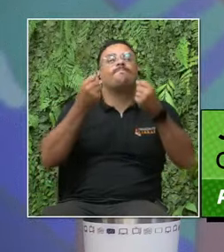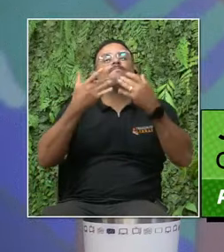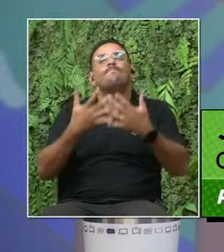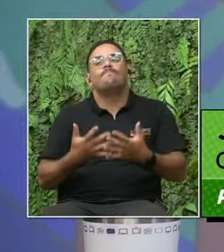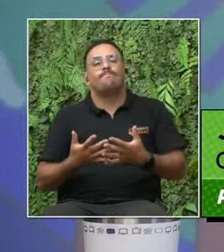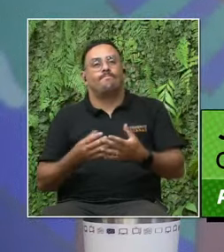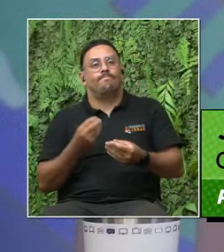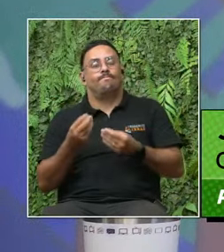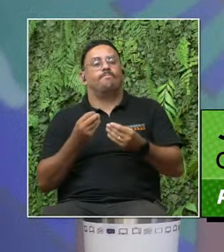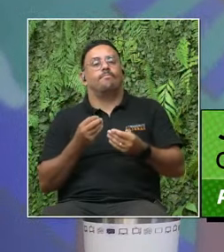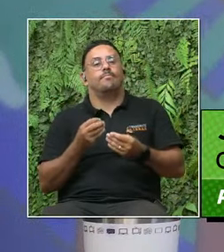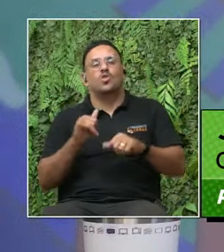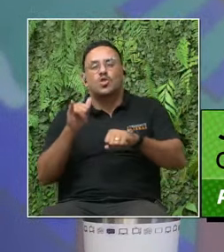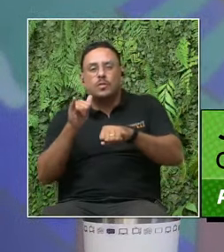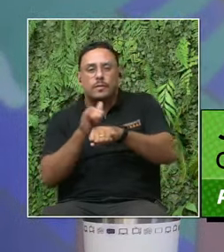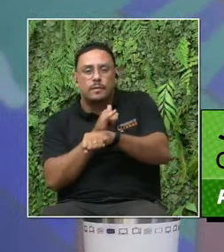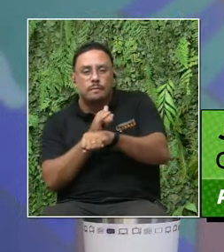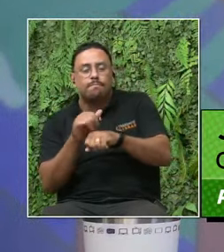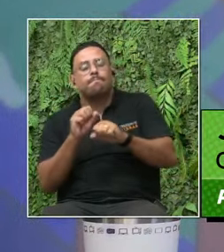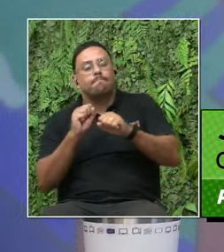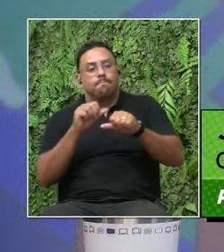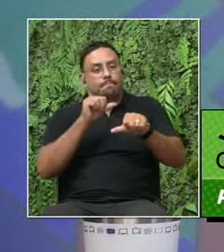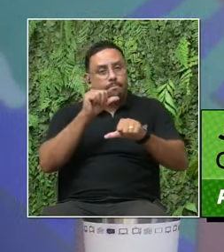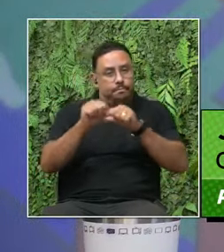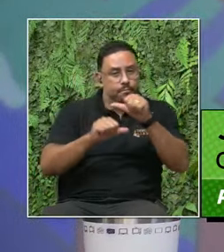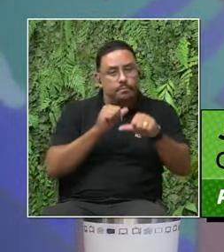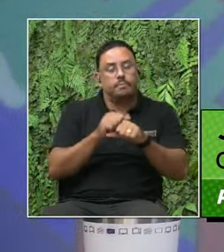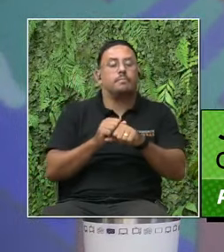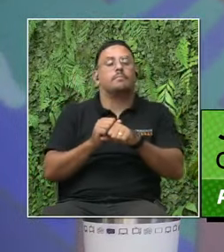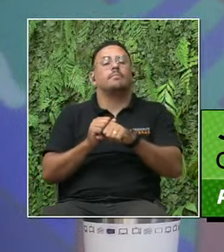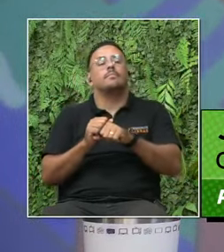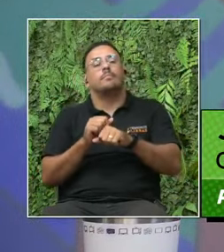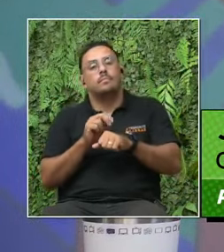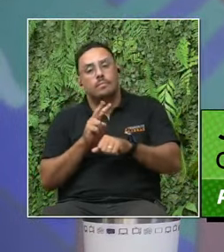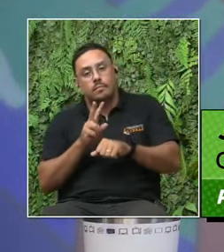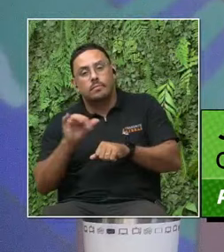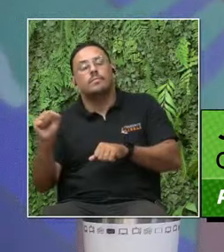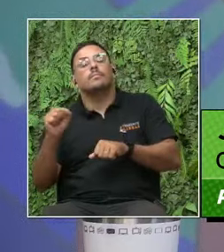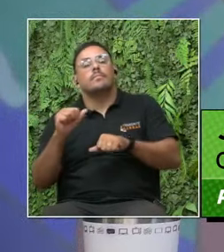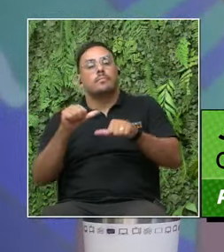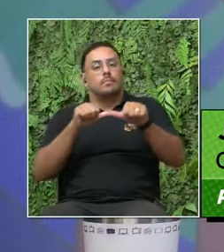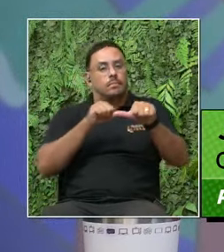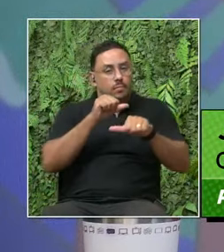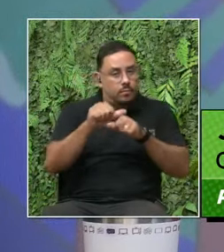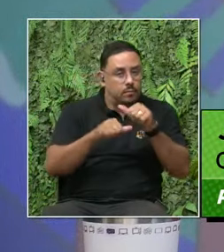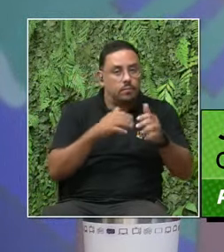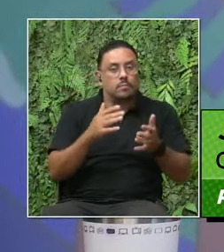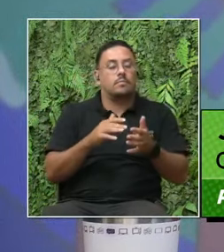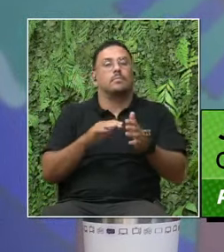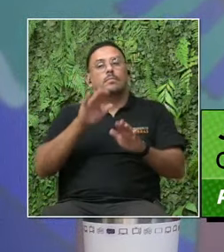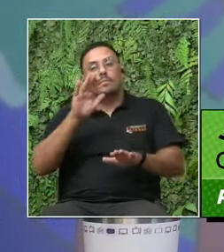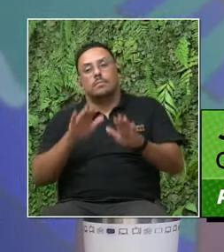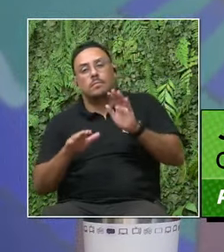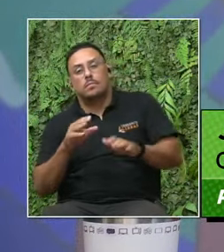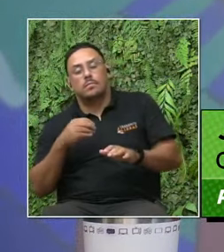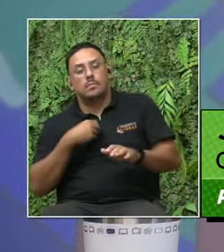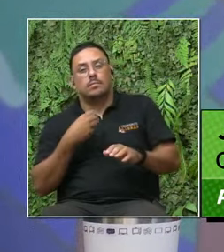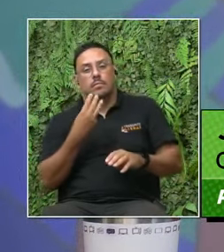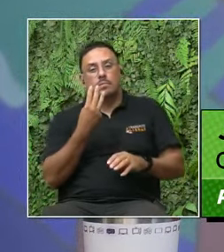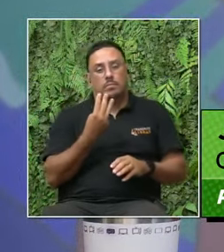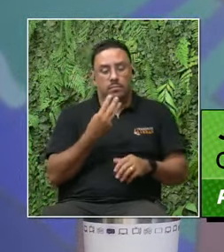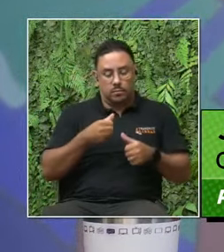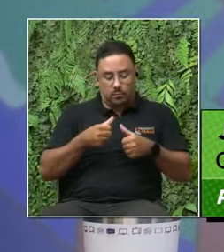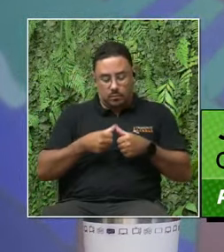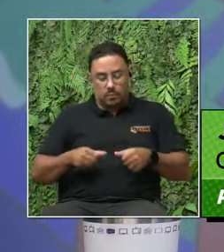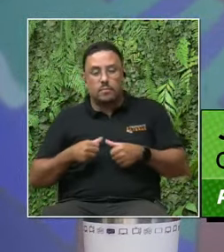seguinte a estratégia pode mudar e vai mudar dependendo do jogo né Às vezes eu vou ter saído com Três